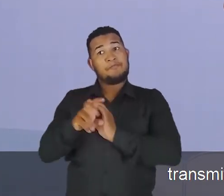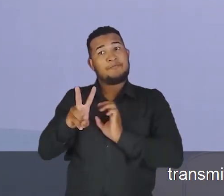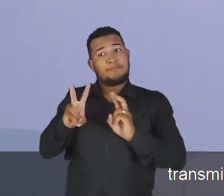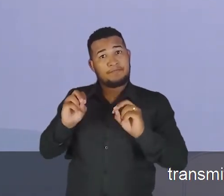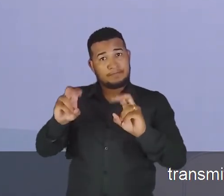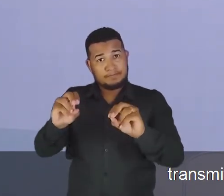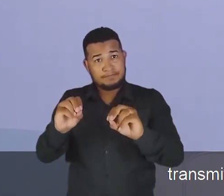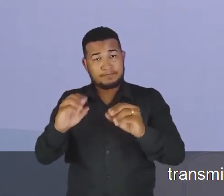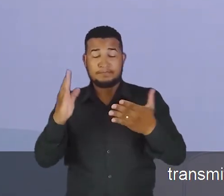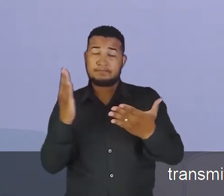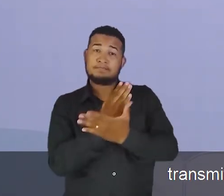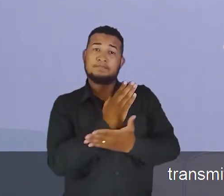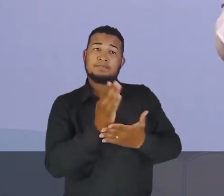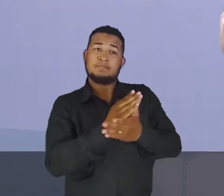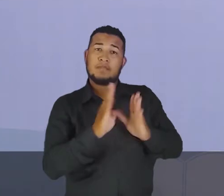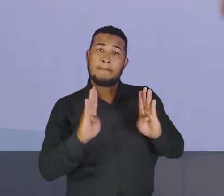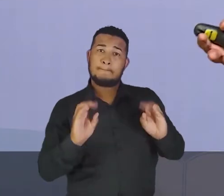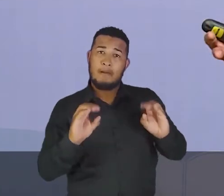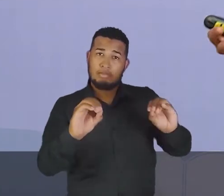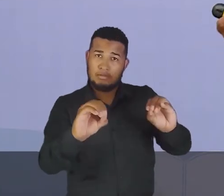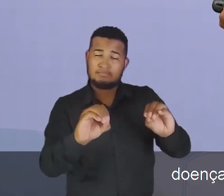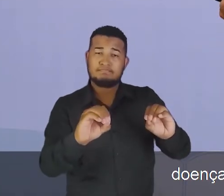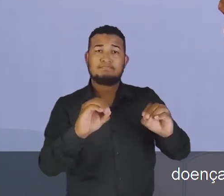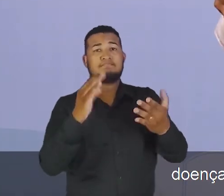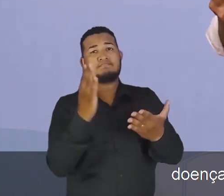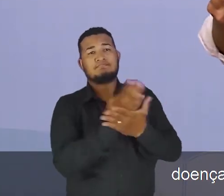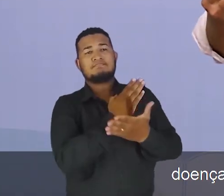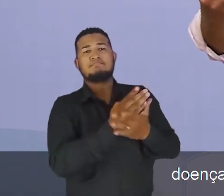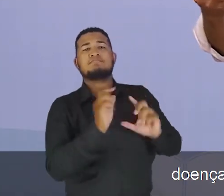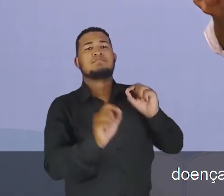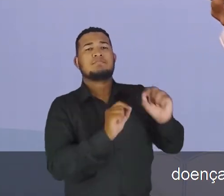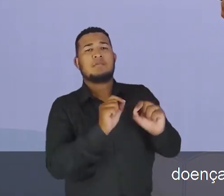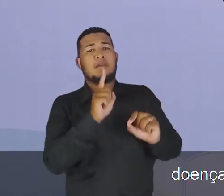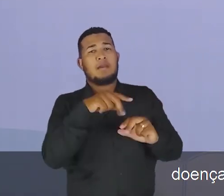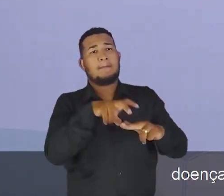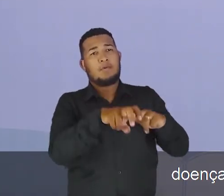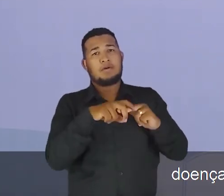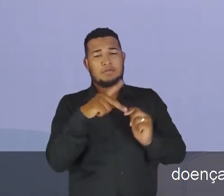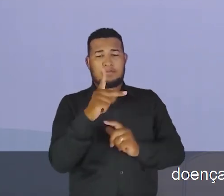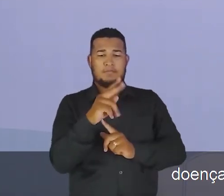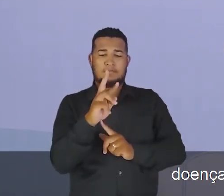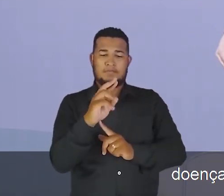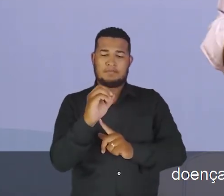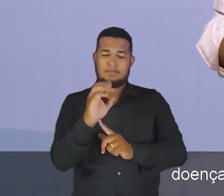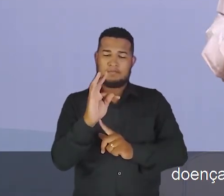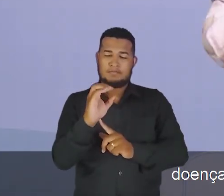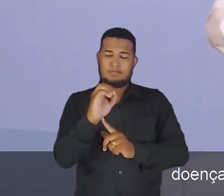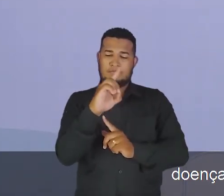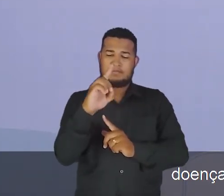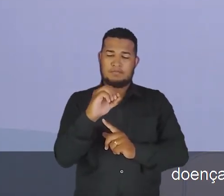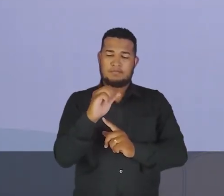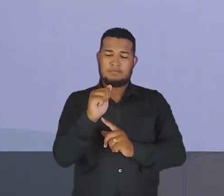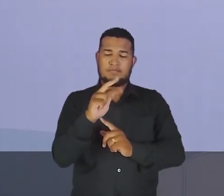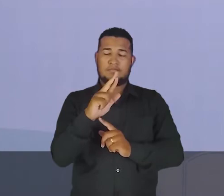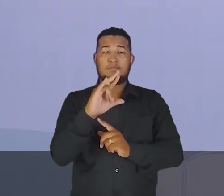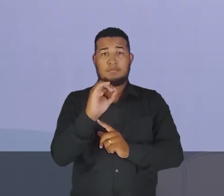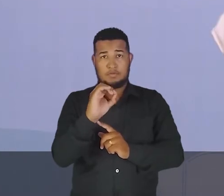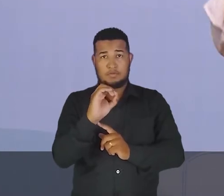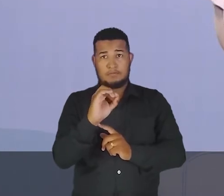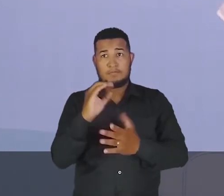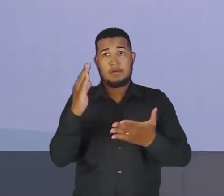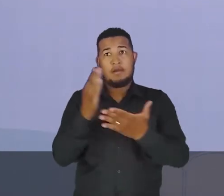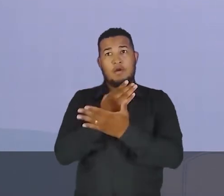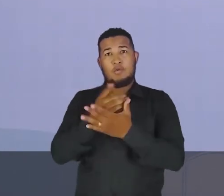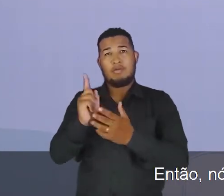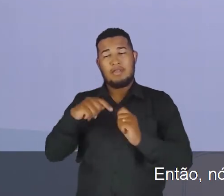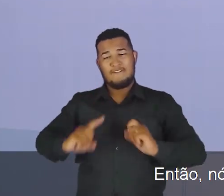algumas doenças podem ser transmitidas por bactérias, algumas doenças podem ser causadas por protozoários, outras doenças podem ser causadas